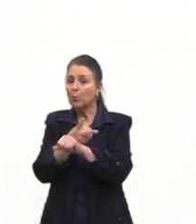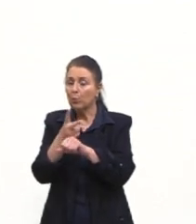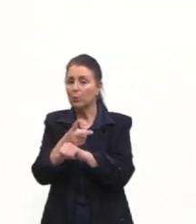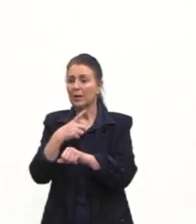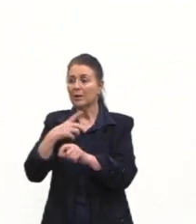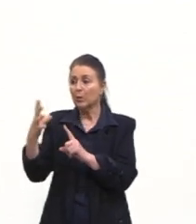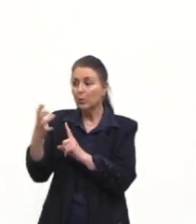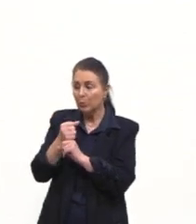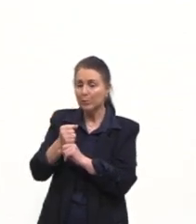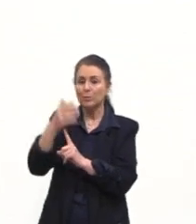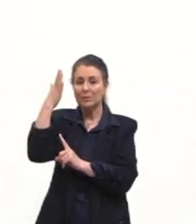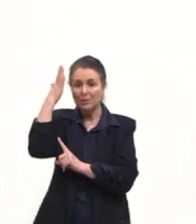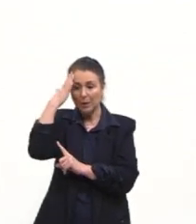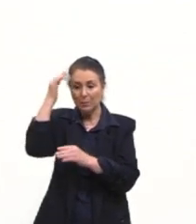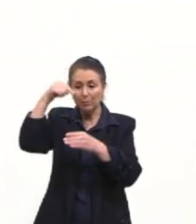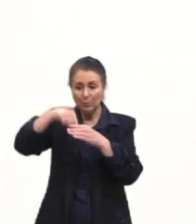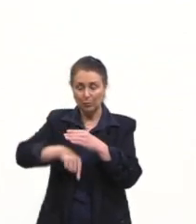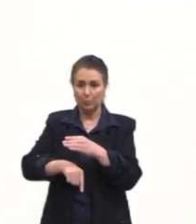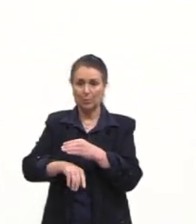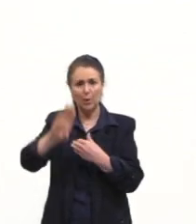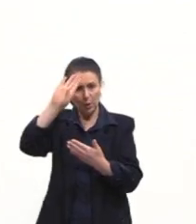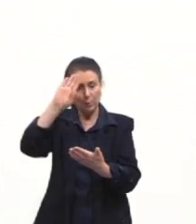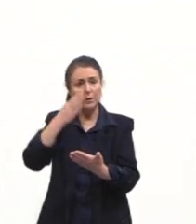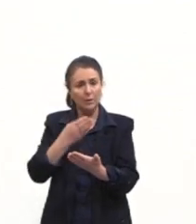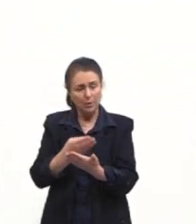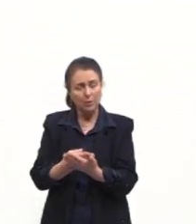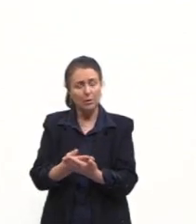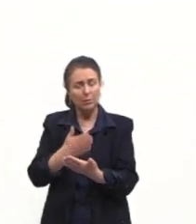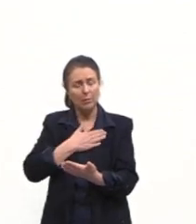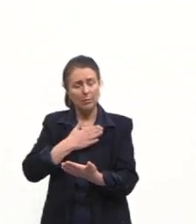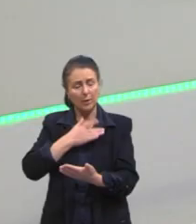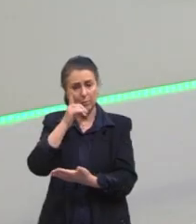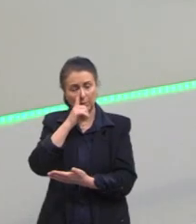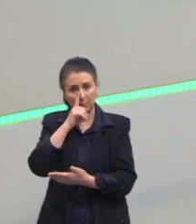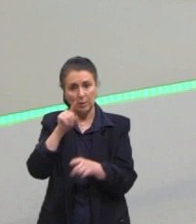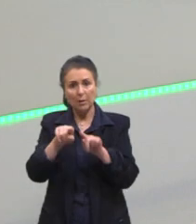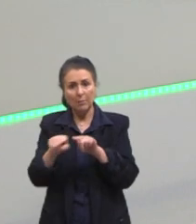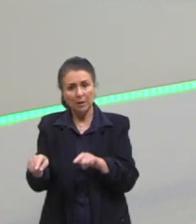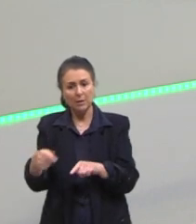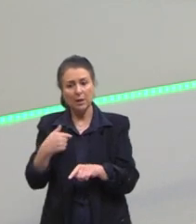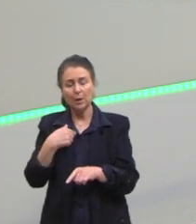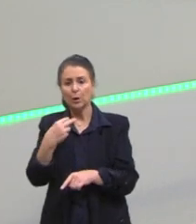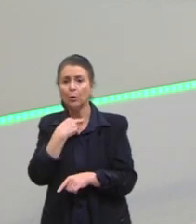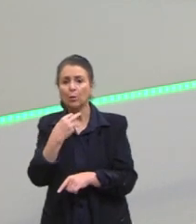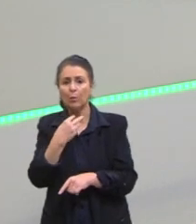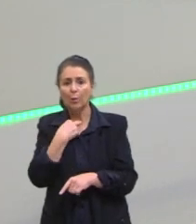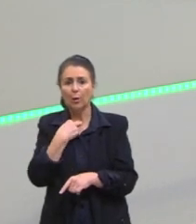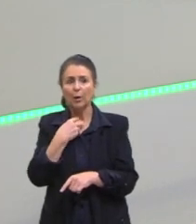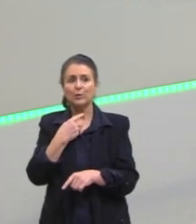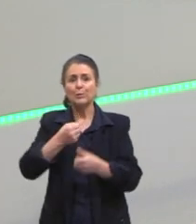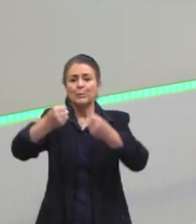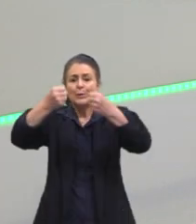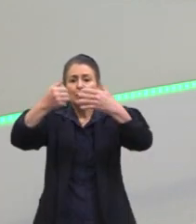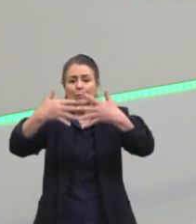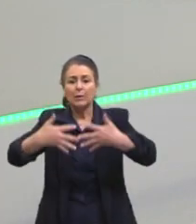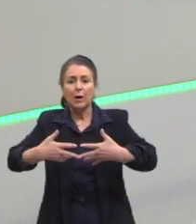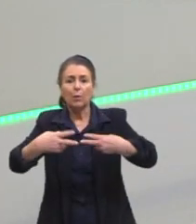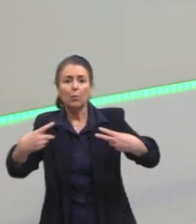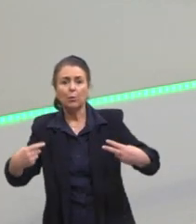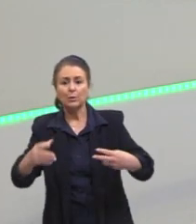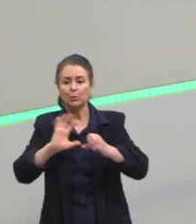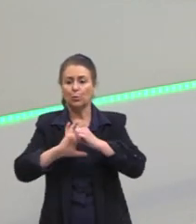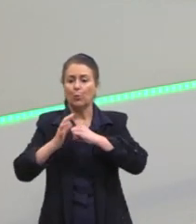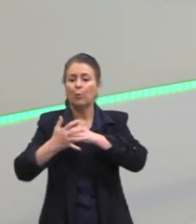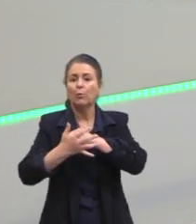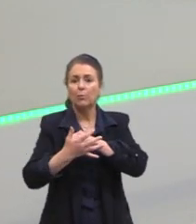Apesar de eu acreditar na minha mãe não pode me dar uma informação, sei lá, sobre COVID. Minha mãe não é médica. Se eu